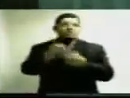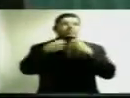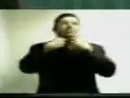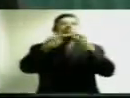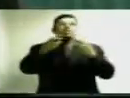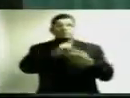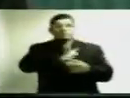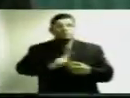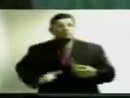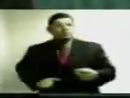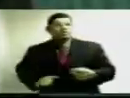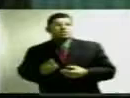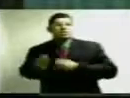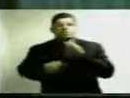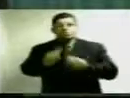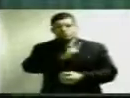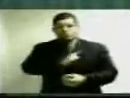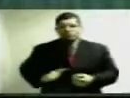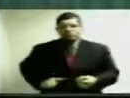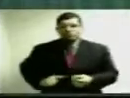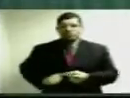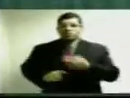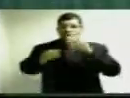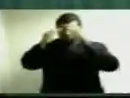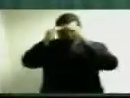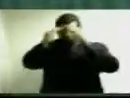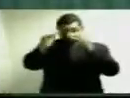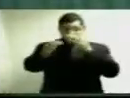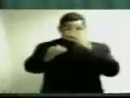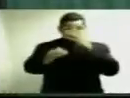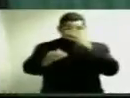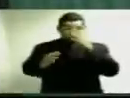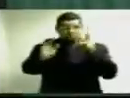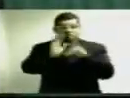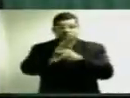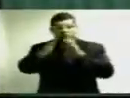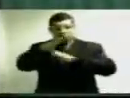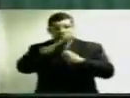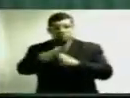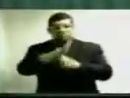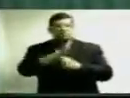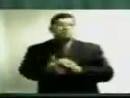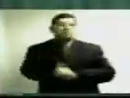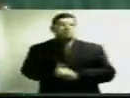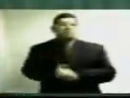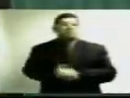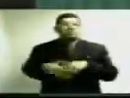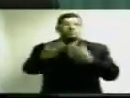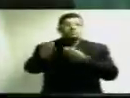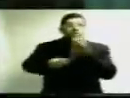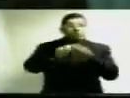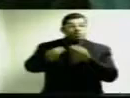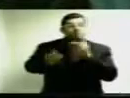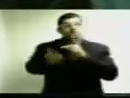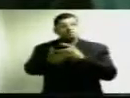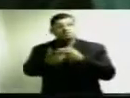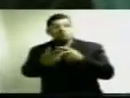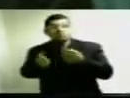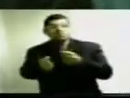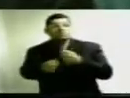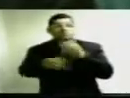voz do governador, como o governador tendo alertado o próprio empresário da chantagem. Olha como uma coisa